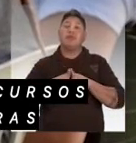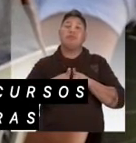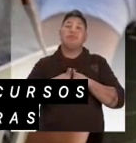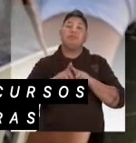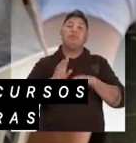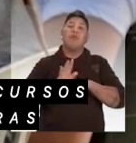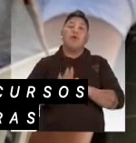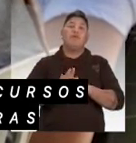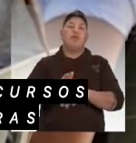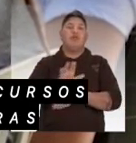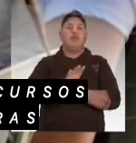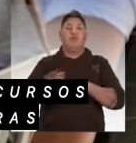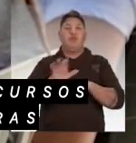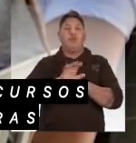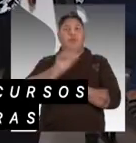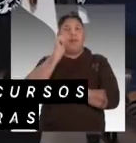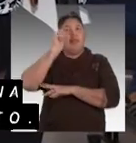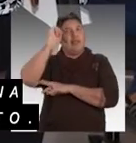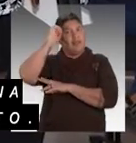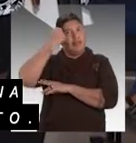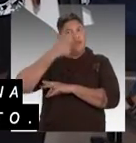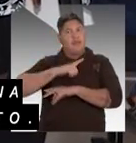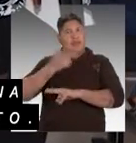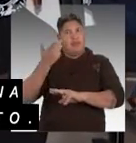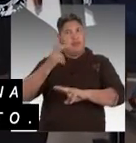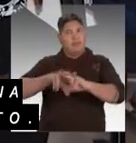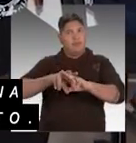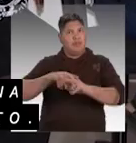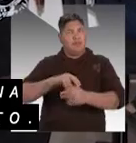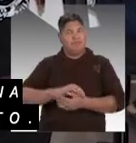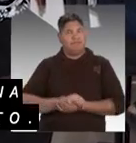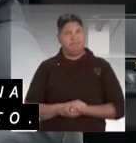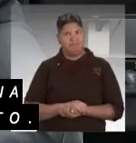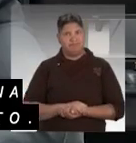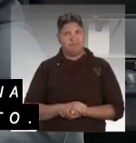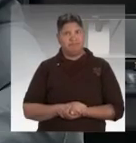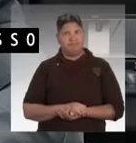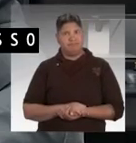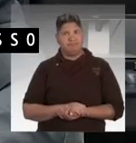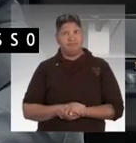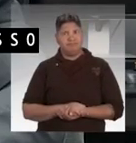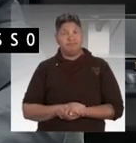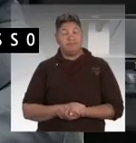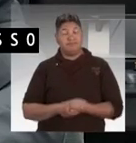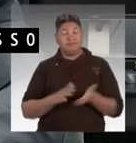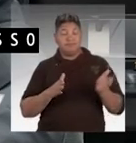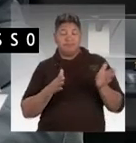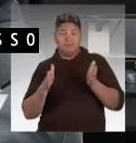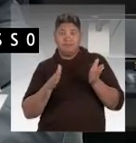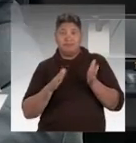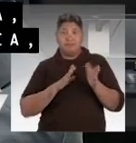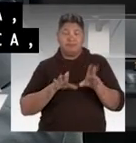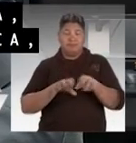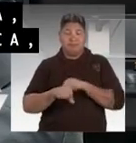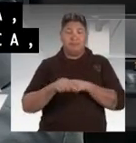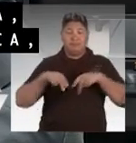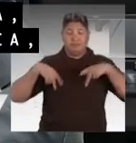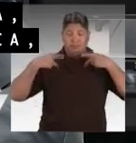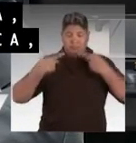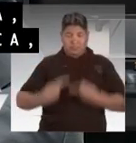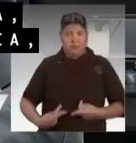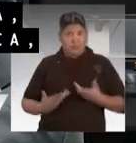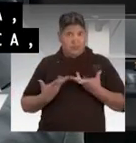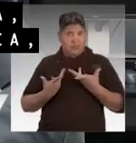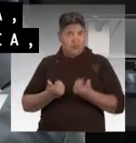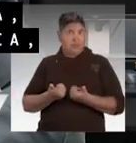oferece cursos para mulheres negras e que cumprem pena no regime semiaberto. Paralelamente a todo esse processo de formação humana,